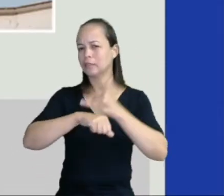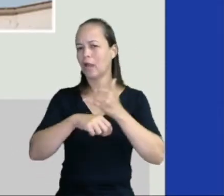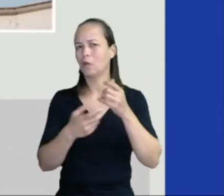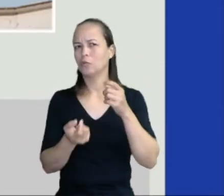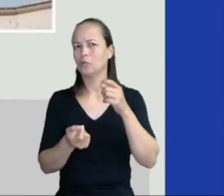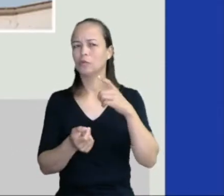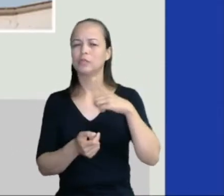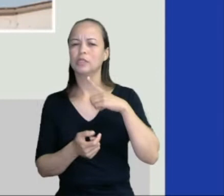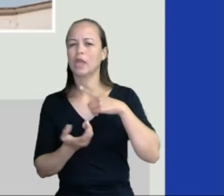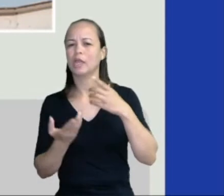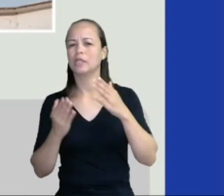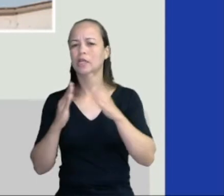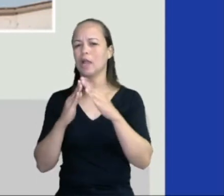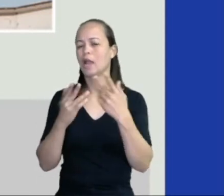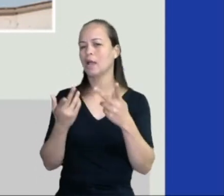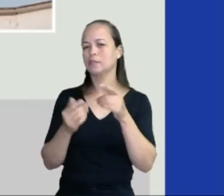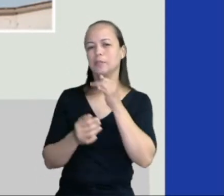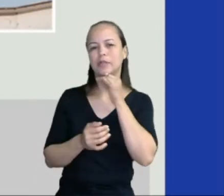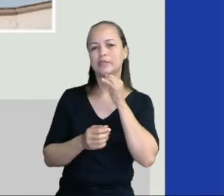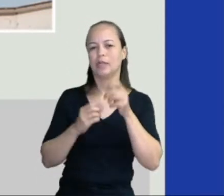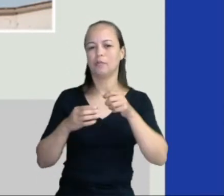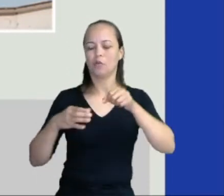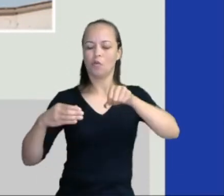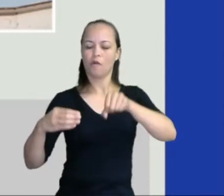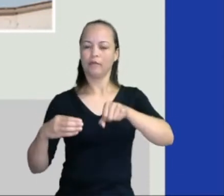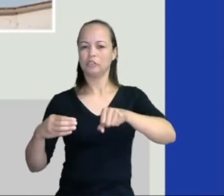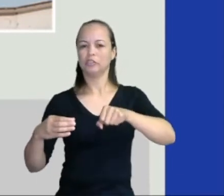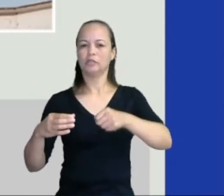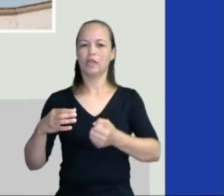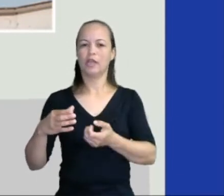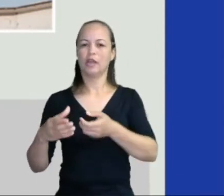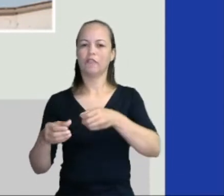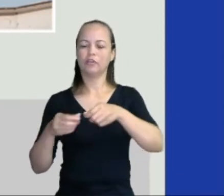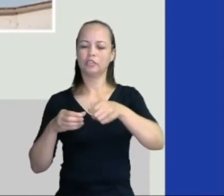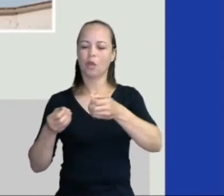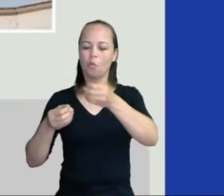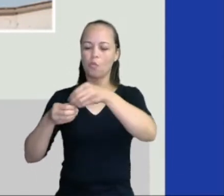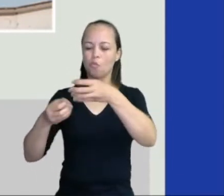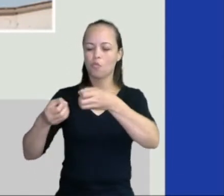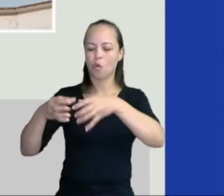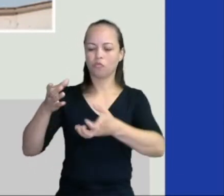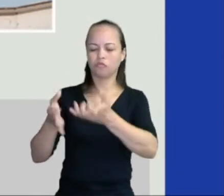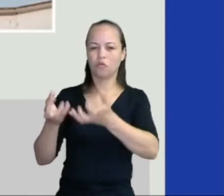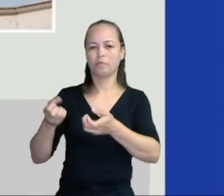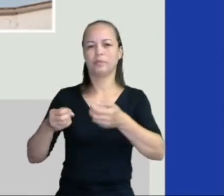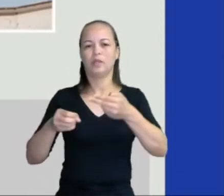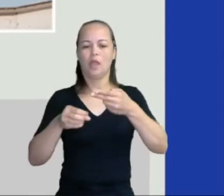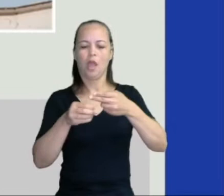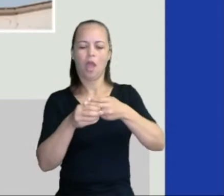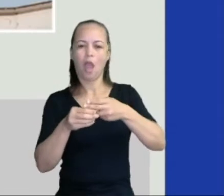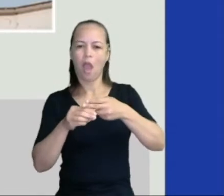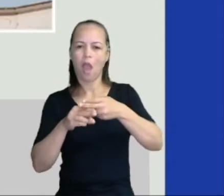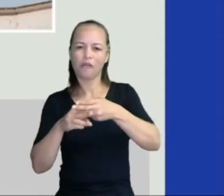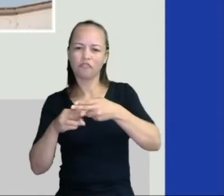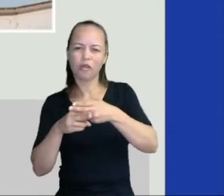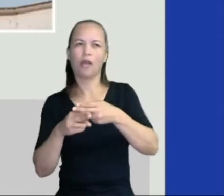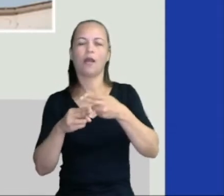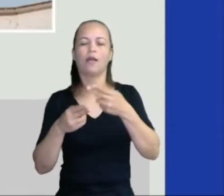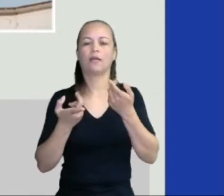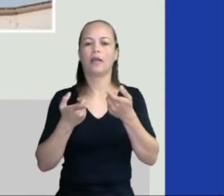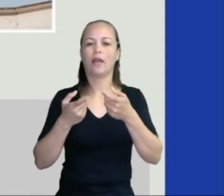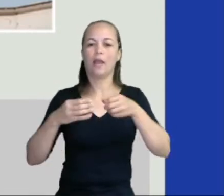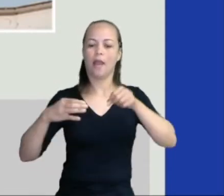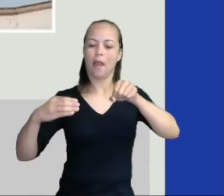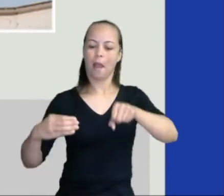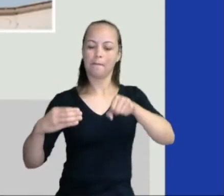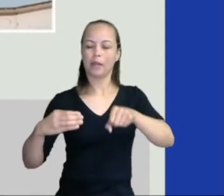exemplo? A frigideira, a gente frita um ovo, faz uma carne, a panela, a faca, né? Feita de metal.